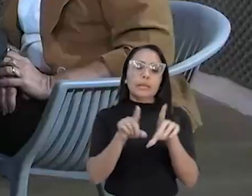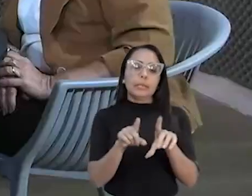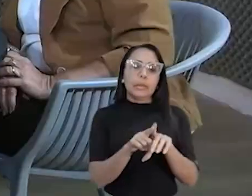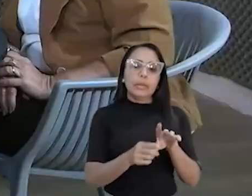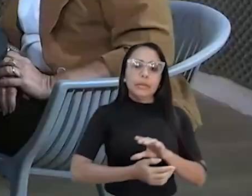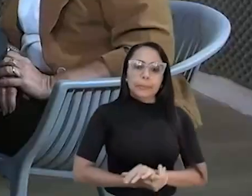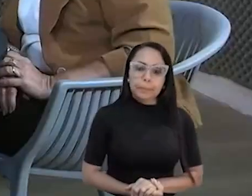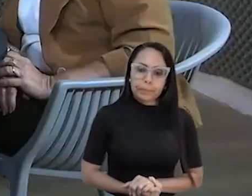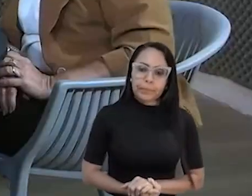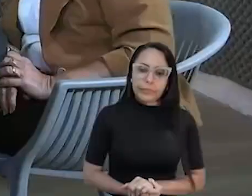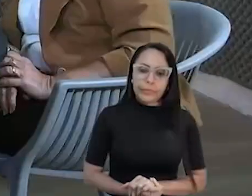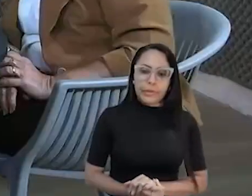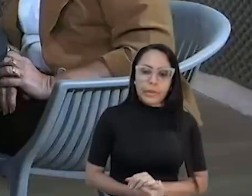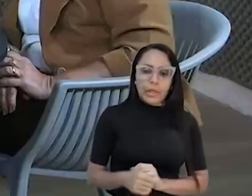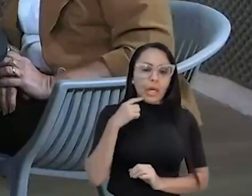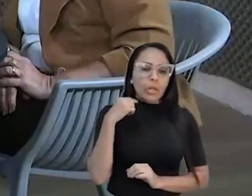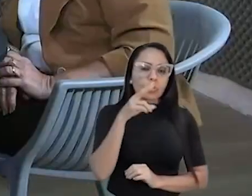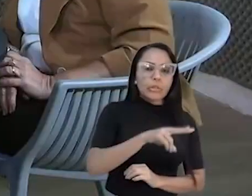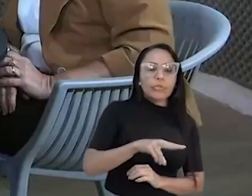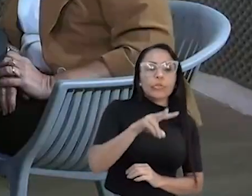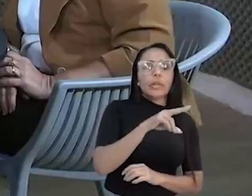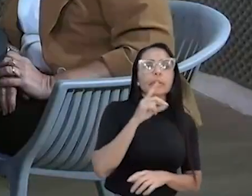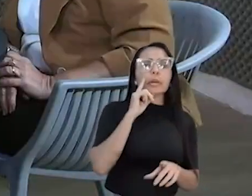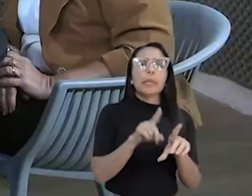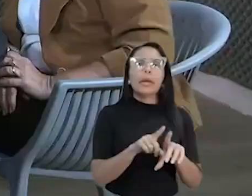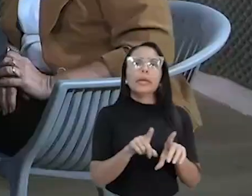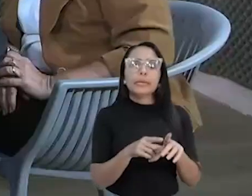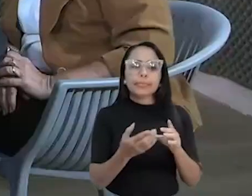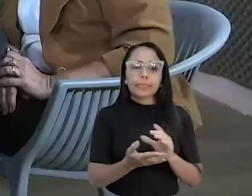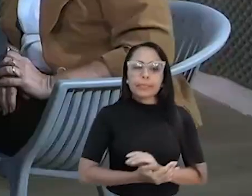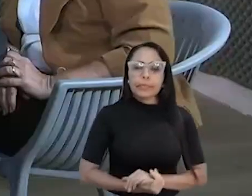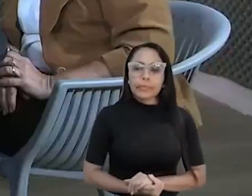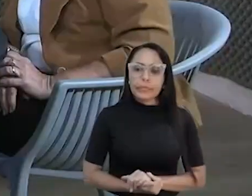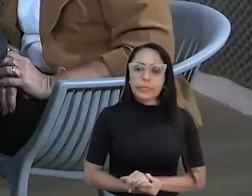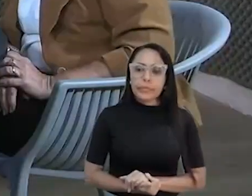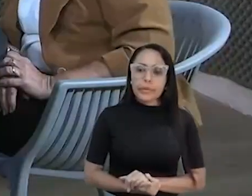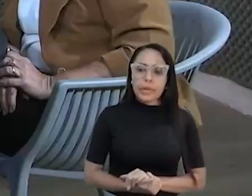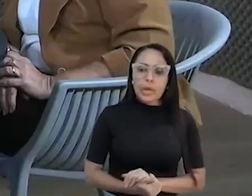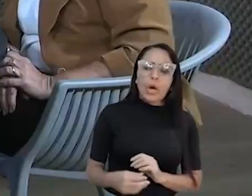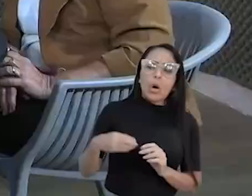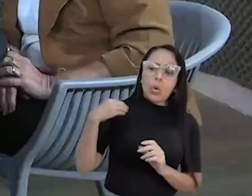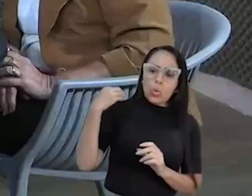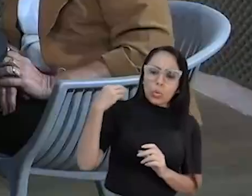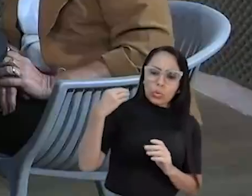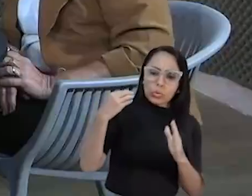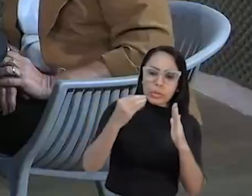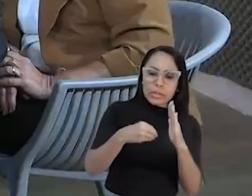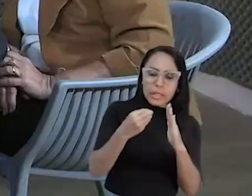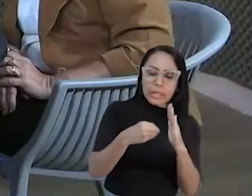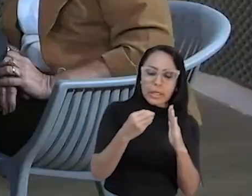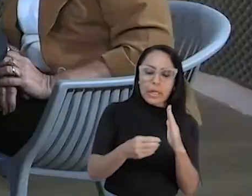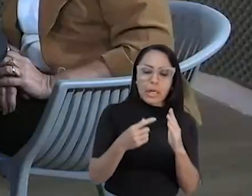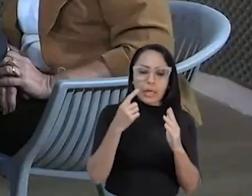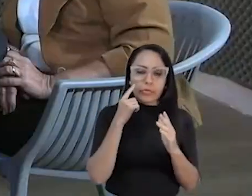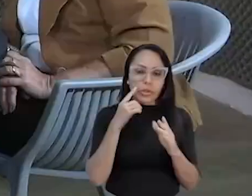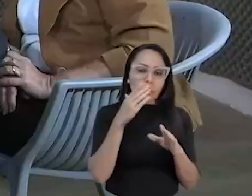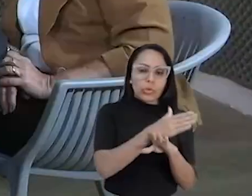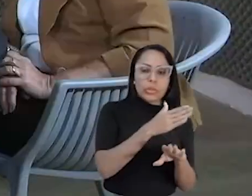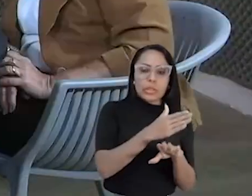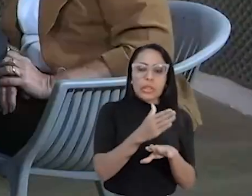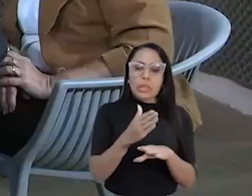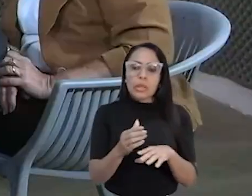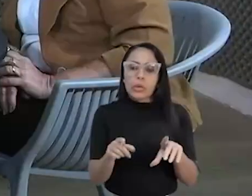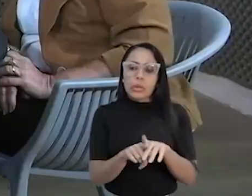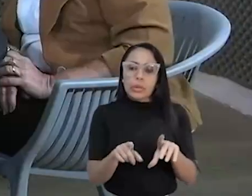cor. E a gente via, claro, também o design gráfico, enfim, uma sinalização, ou quem sabe até